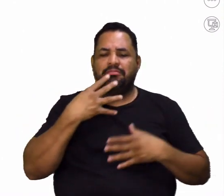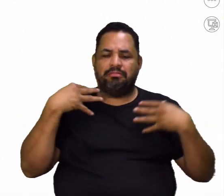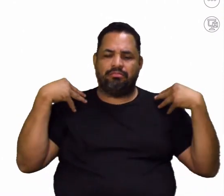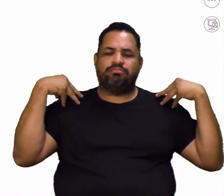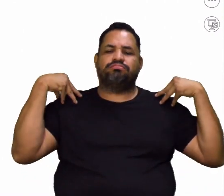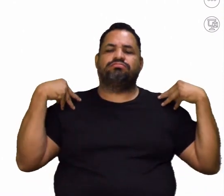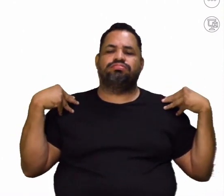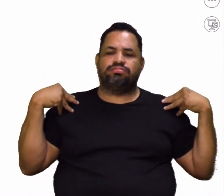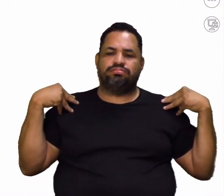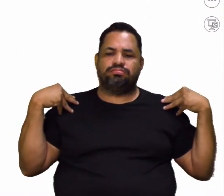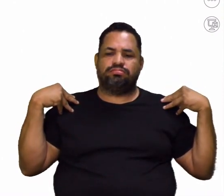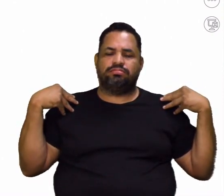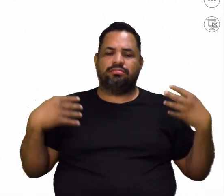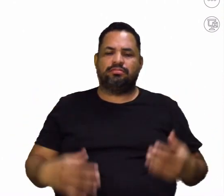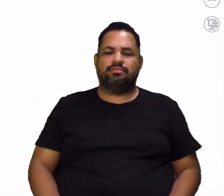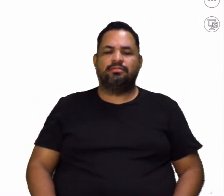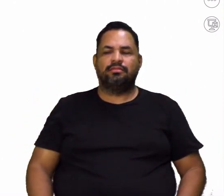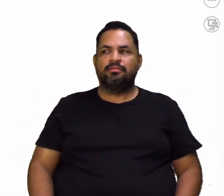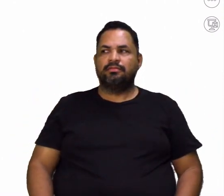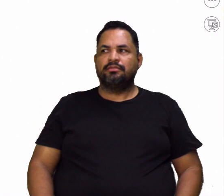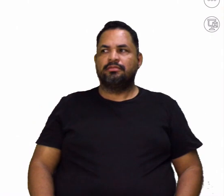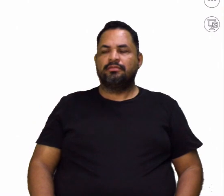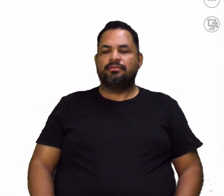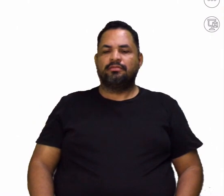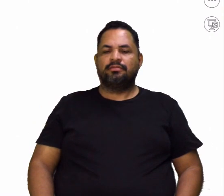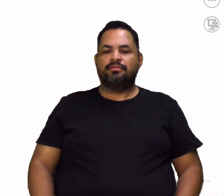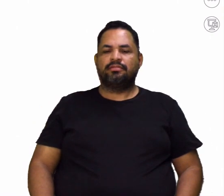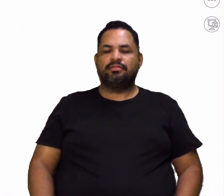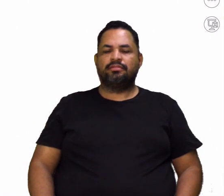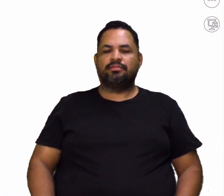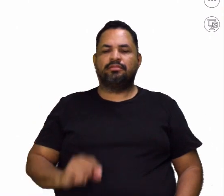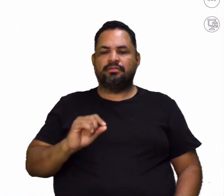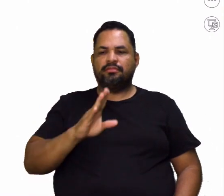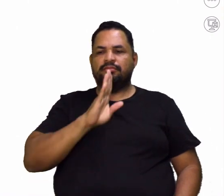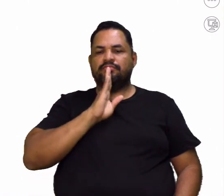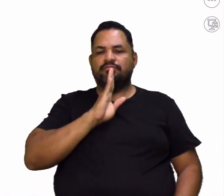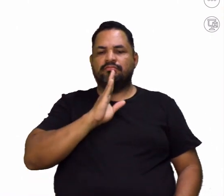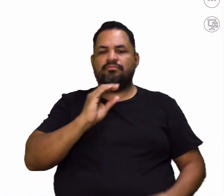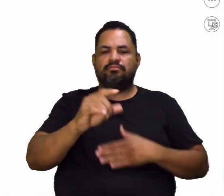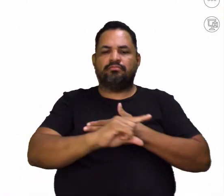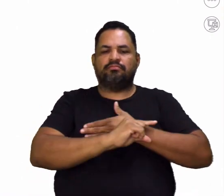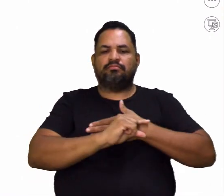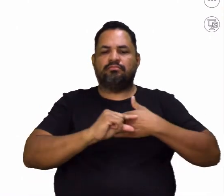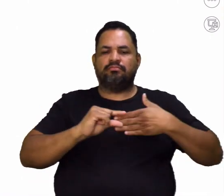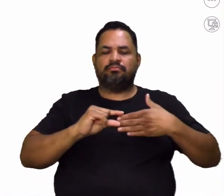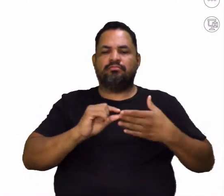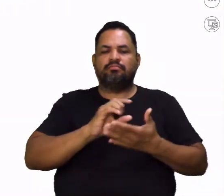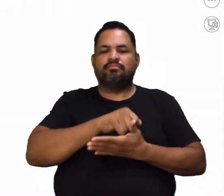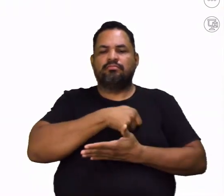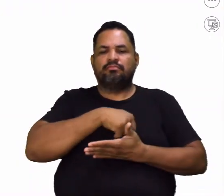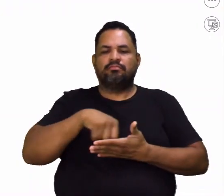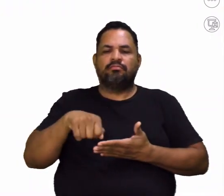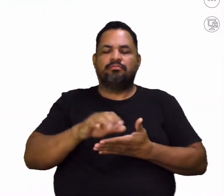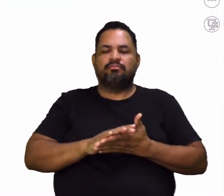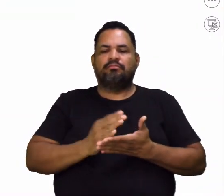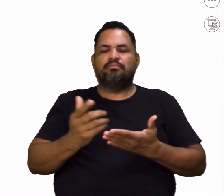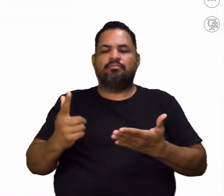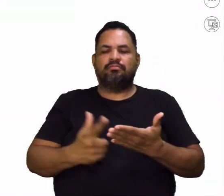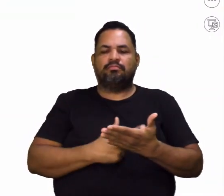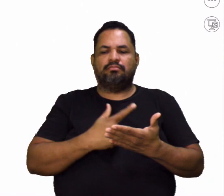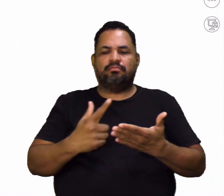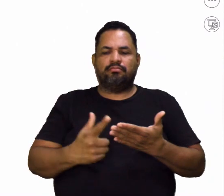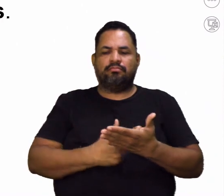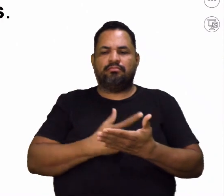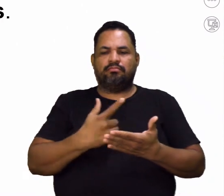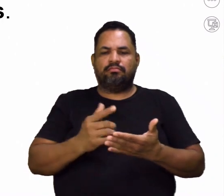peso Beleza então vamos conhecer um pouquinho sobre o autor né desta obra